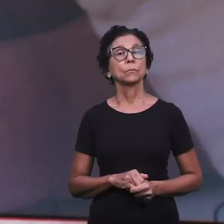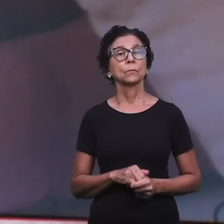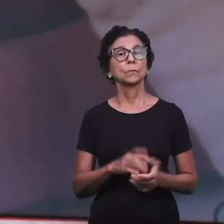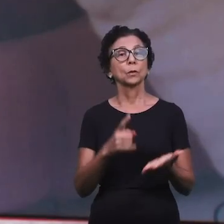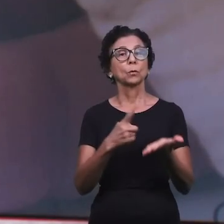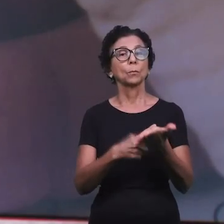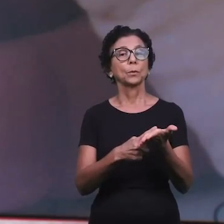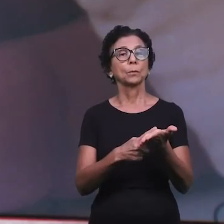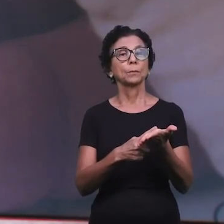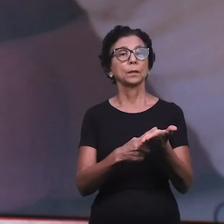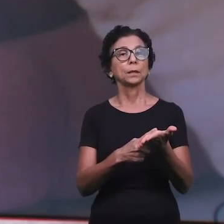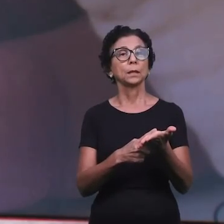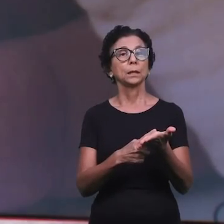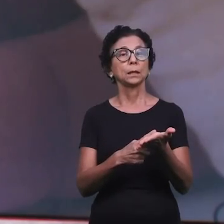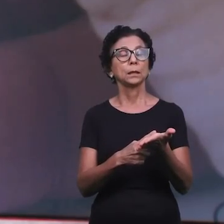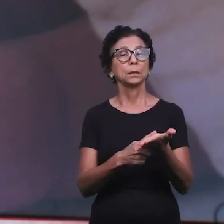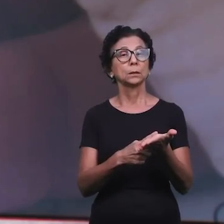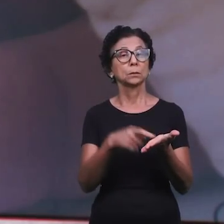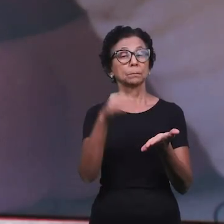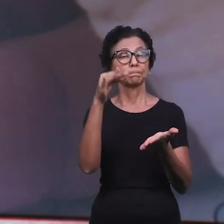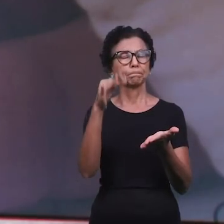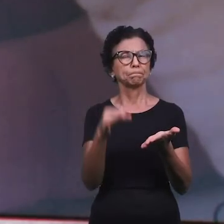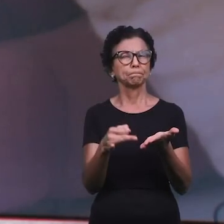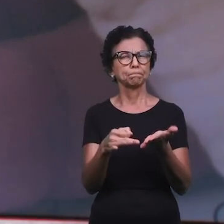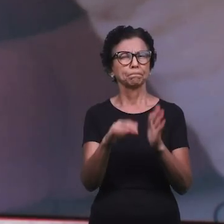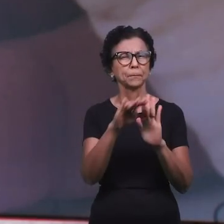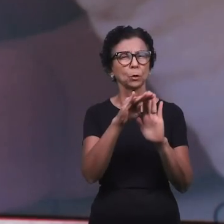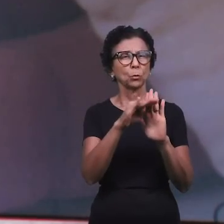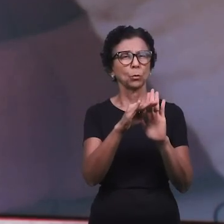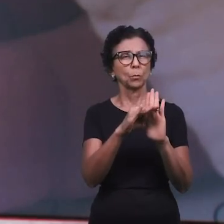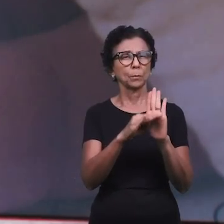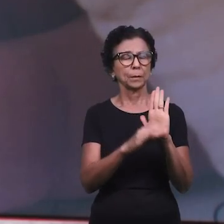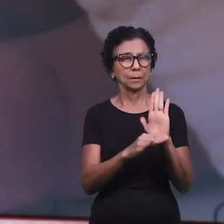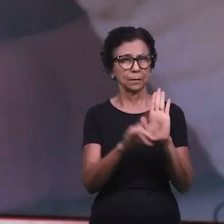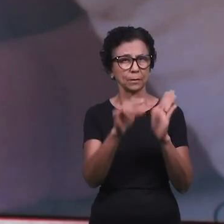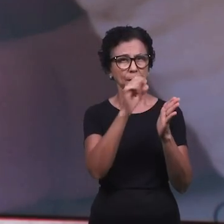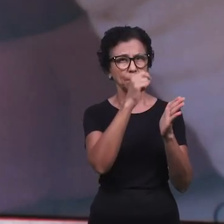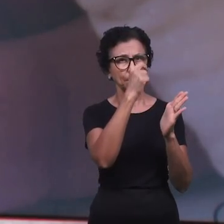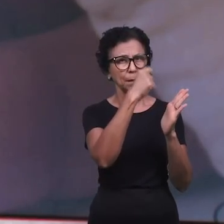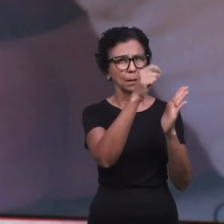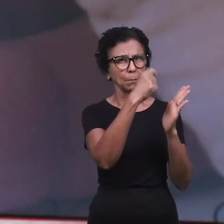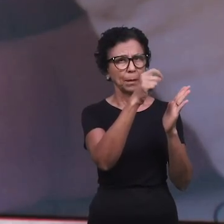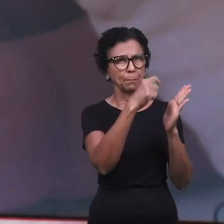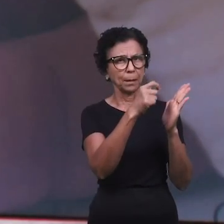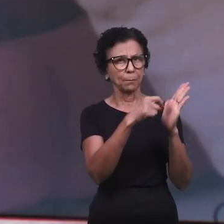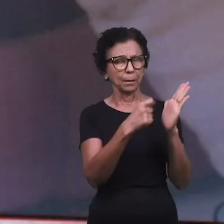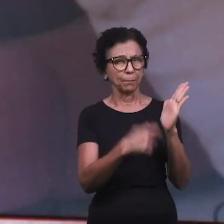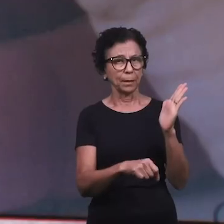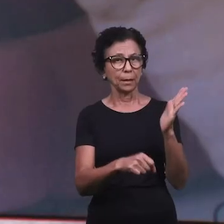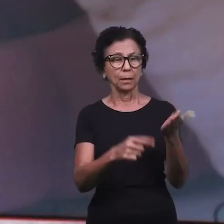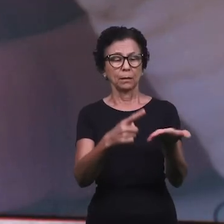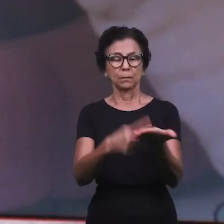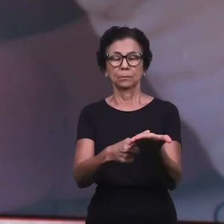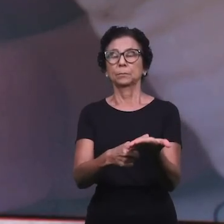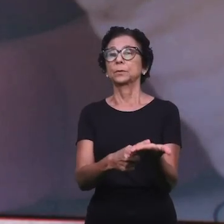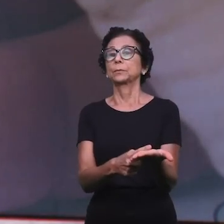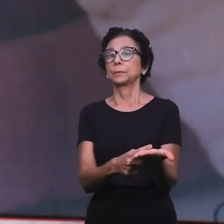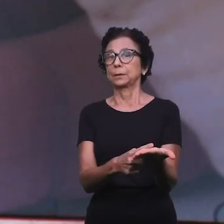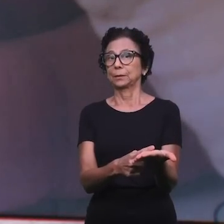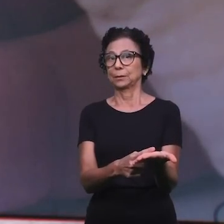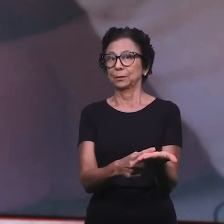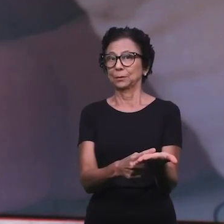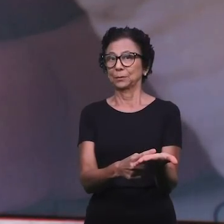o plano, cumprimento rigoroso do cronograma estabelecido. Olha só, ser comprometido